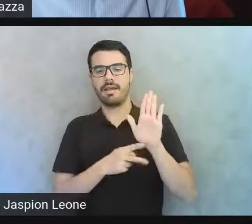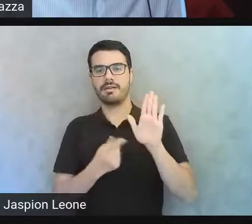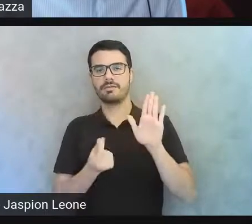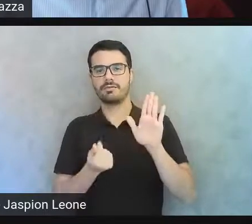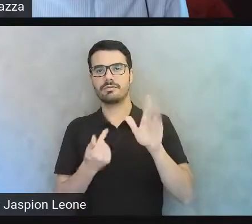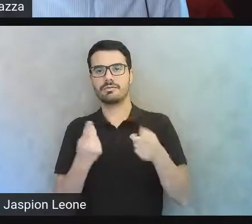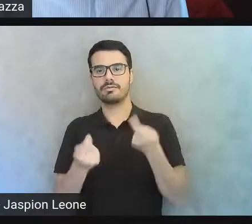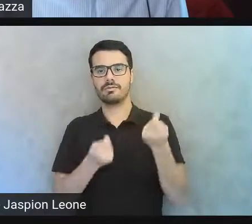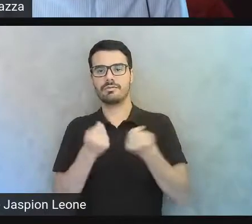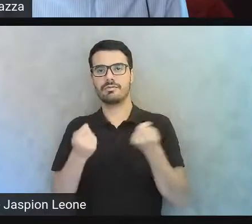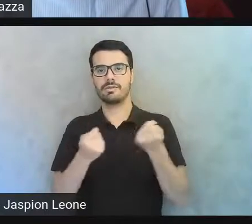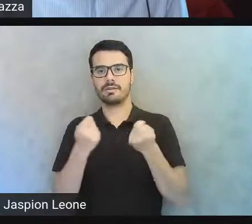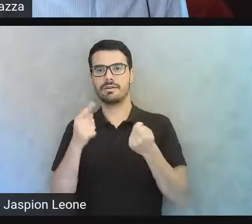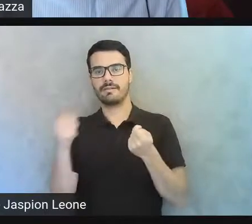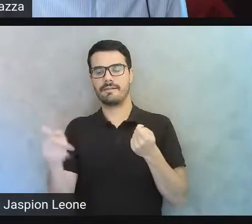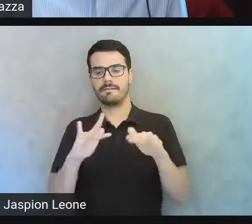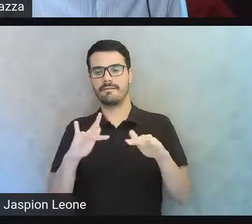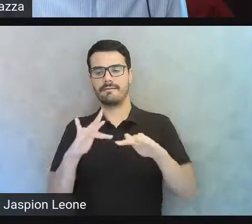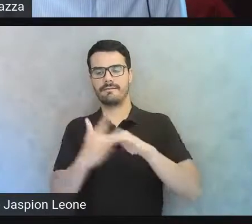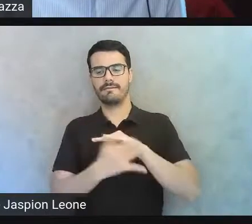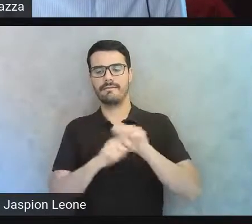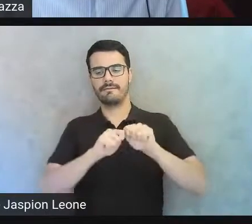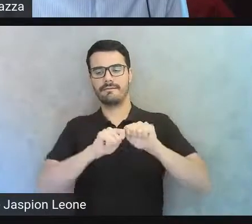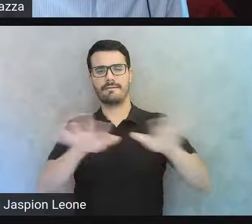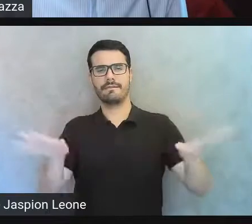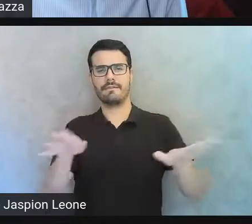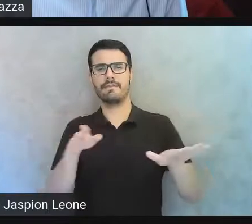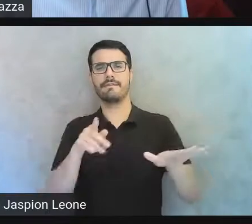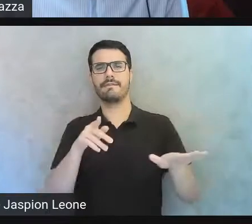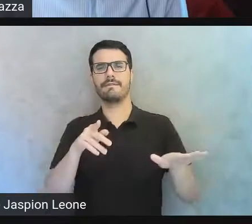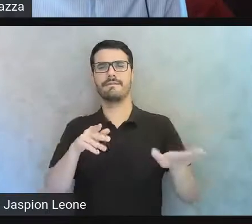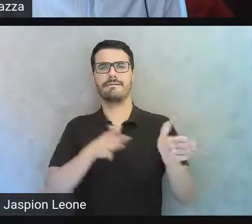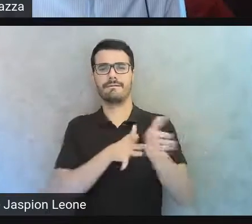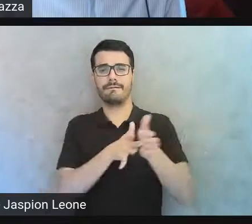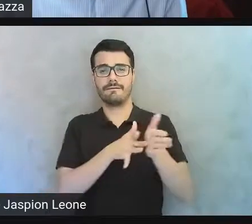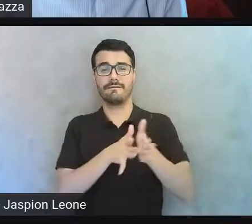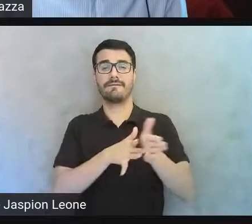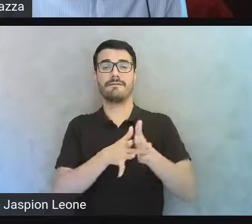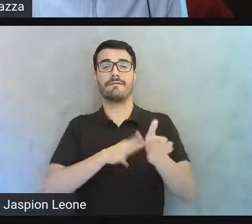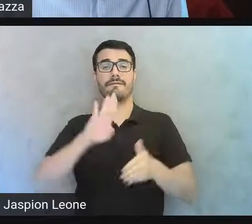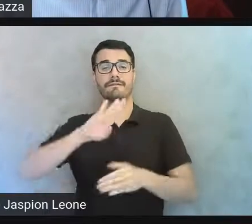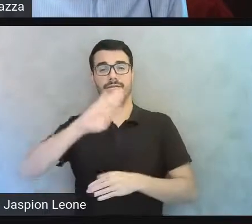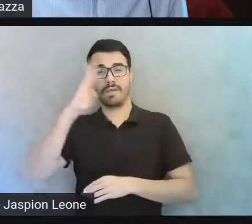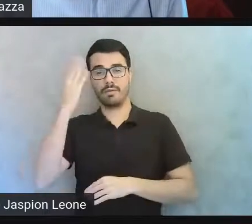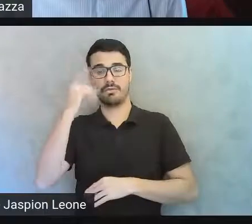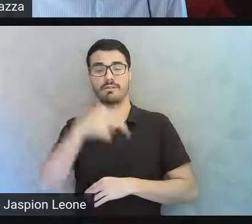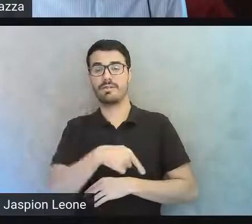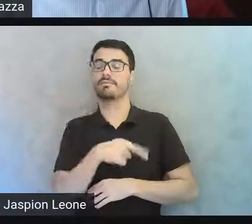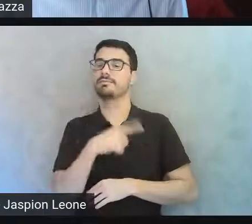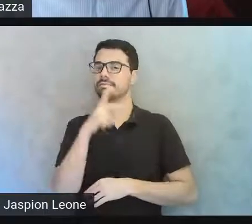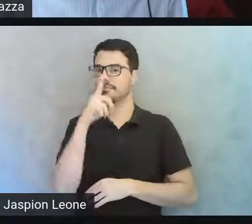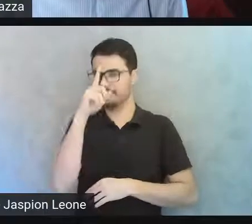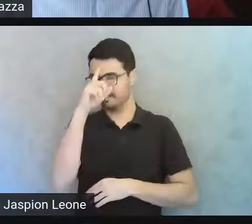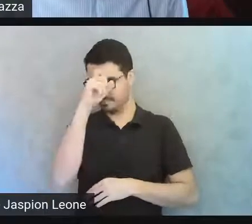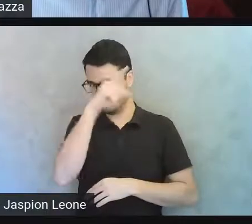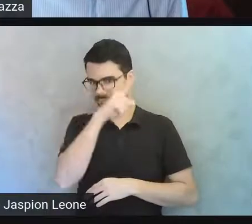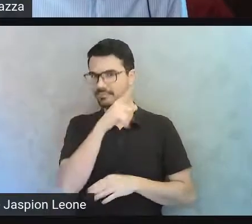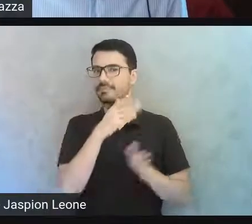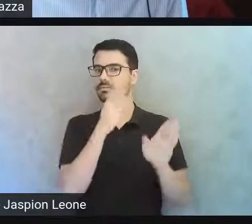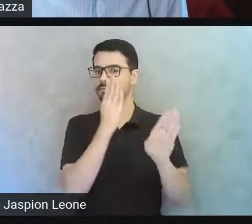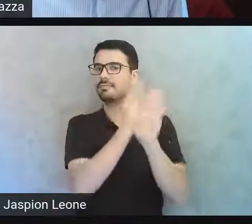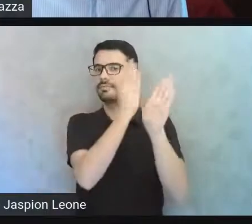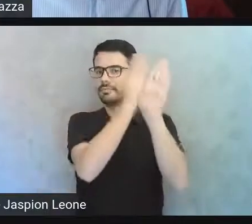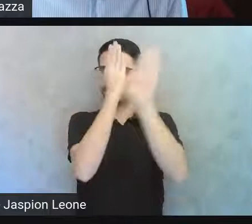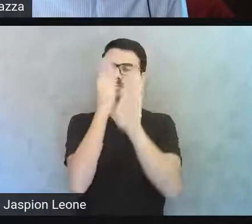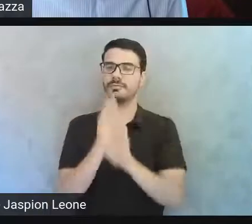né. Questão do fake news, né, é muito difícil você rastrear, né, é